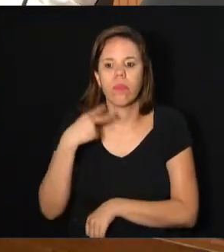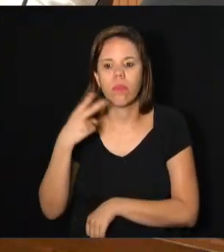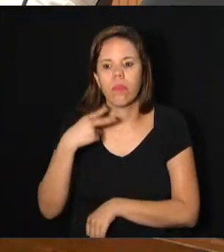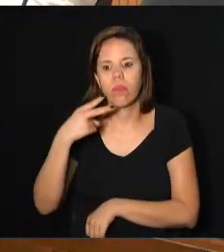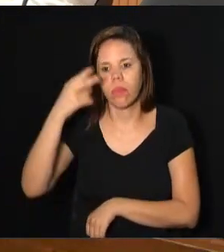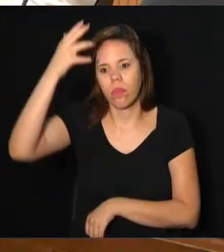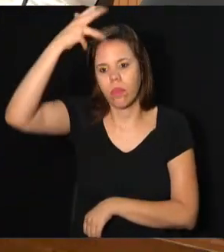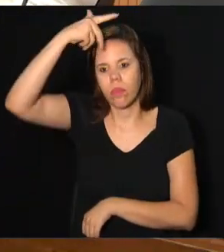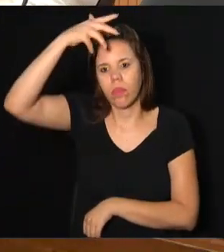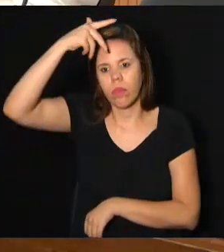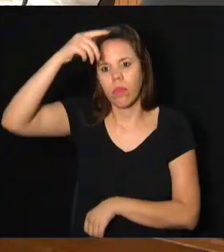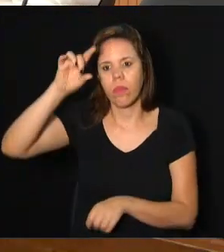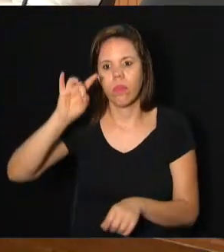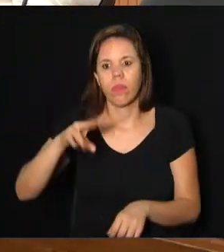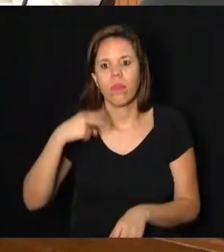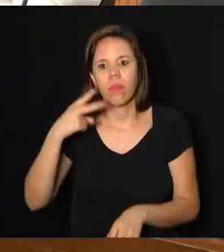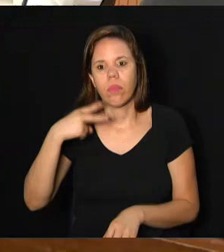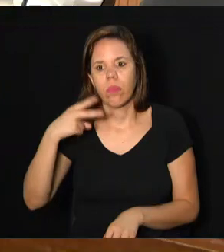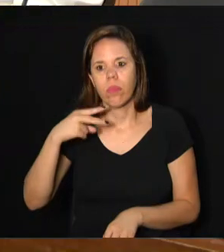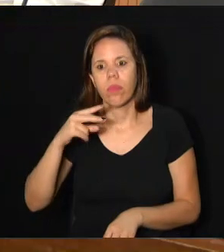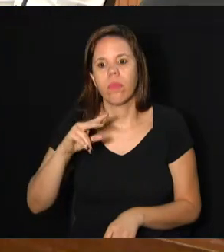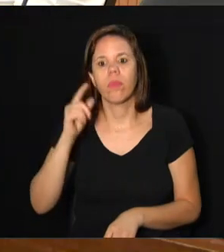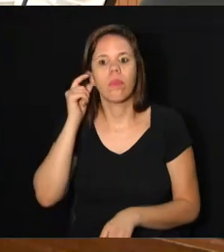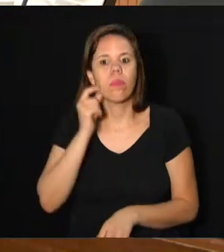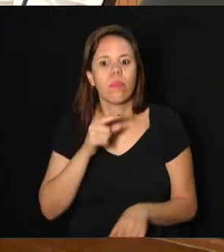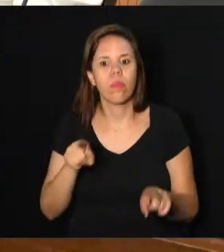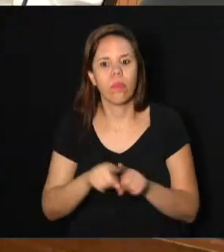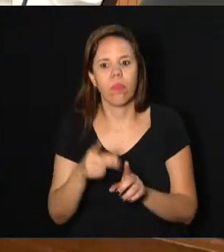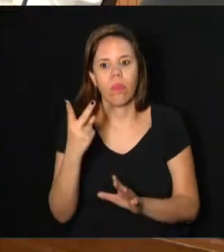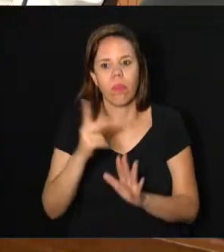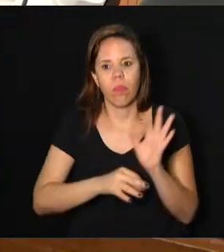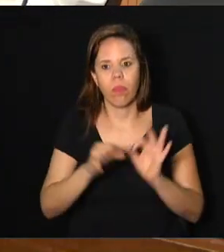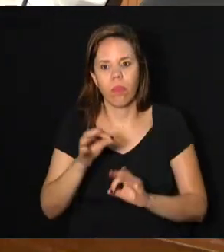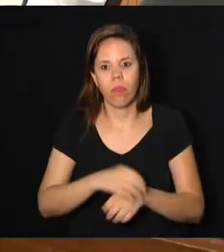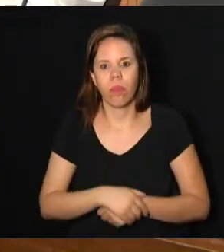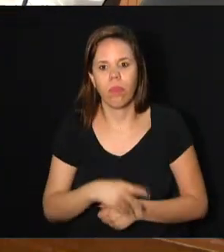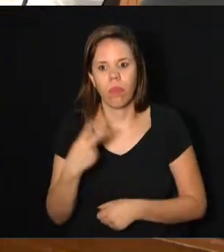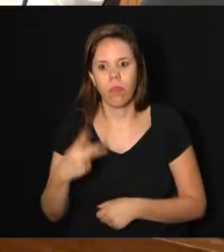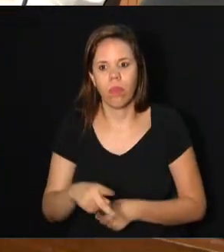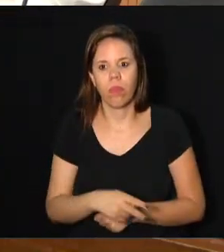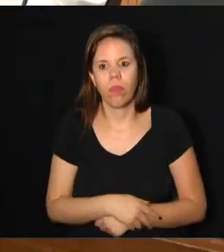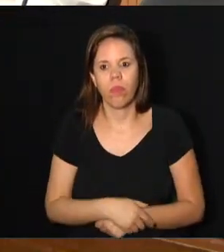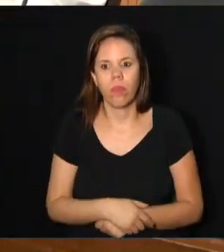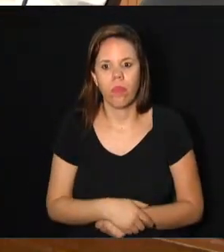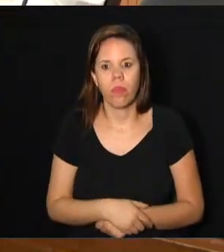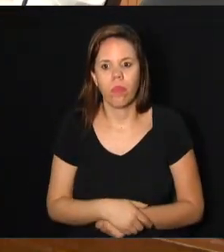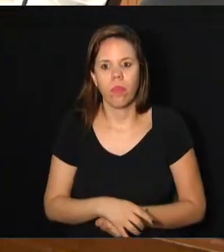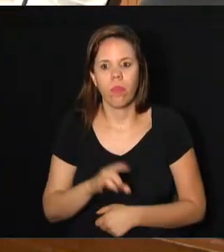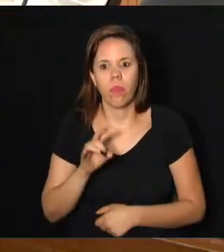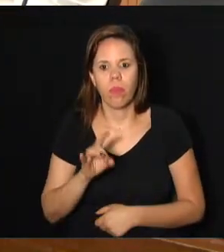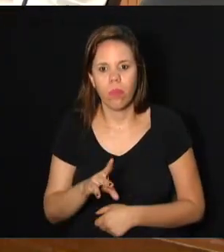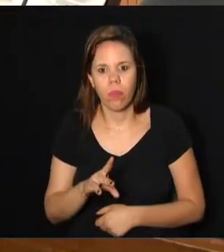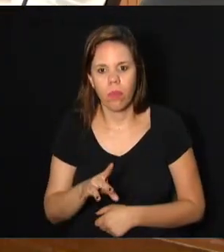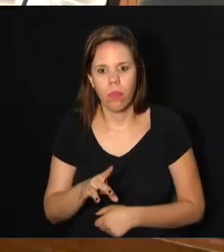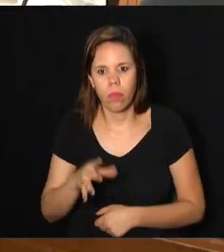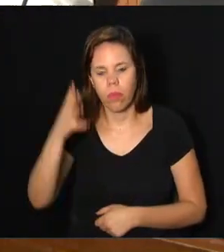e o vereador Marcelo Silva. Nós temos 2 projetos deles. Só o Rodrigo?